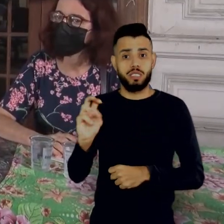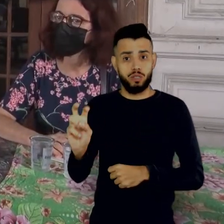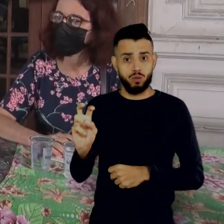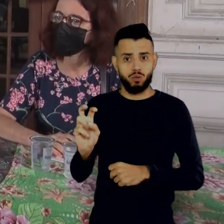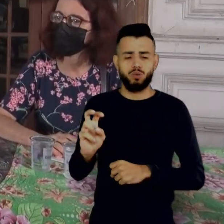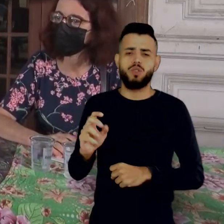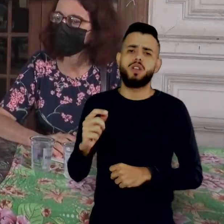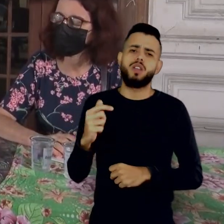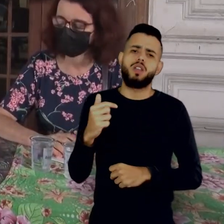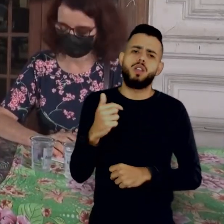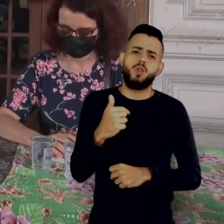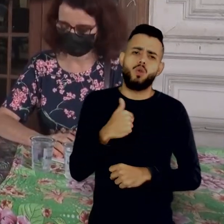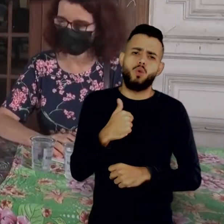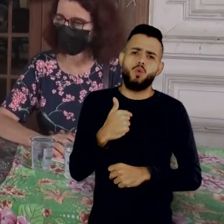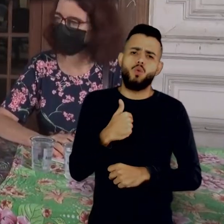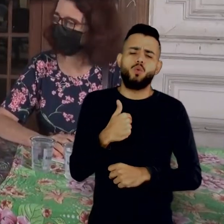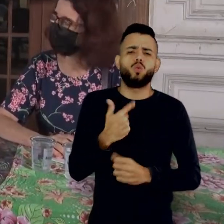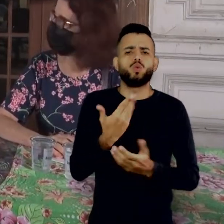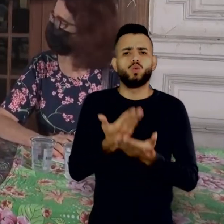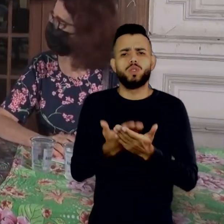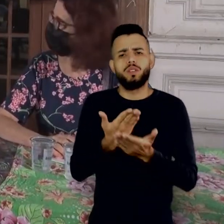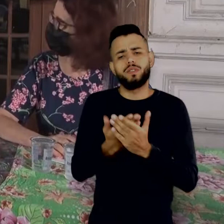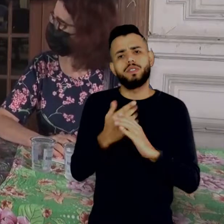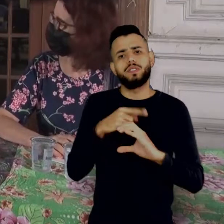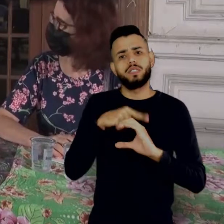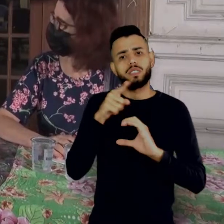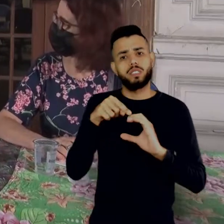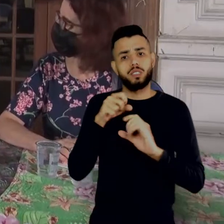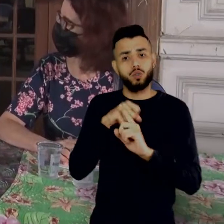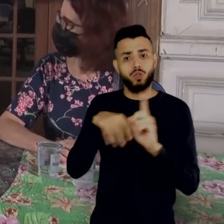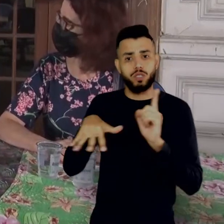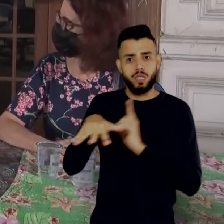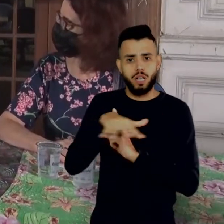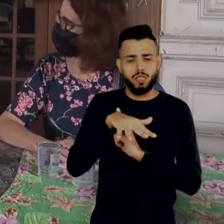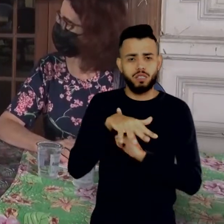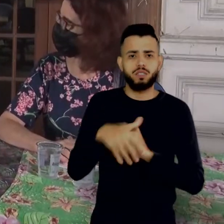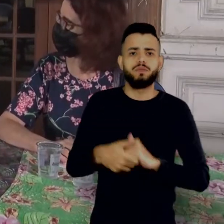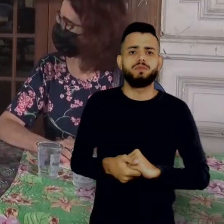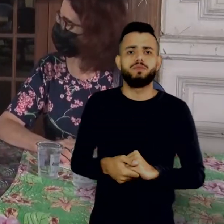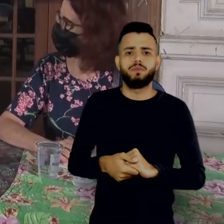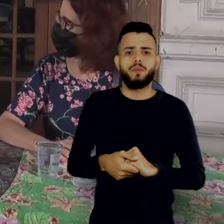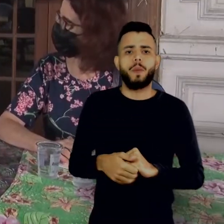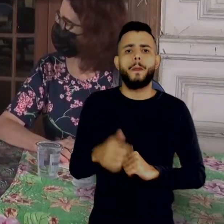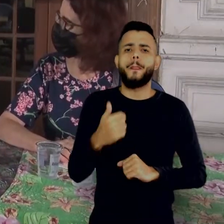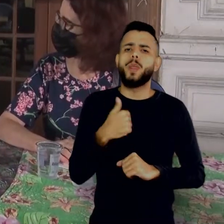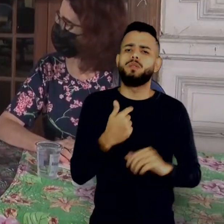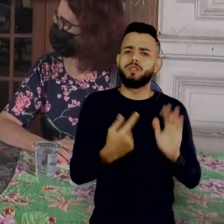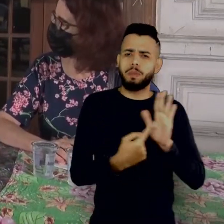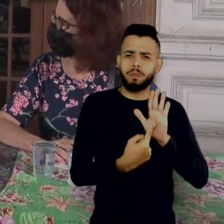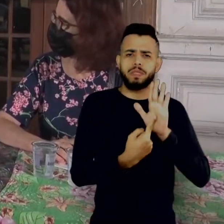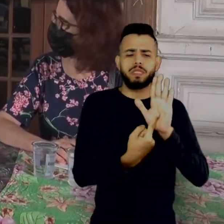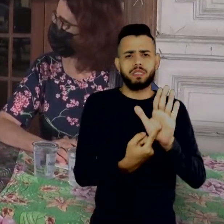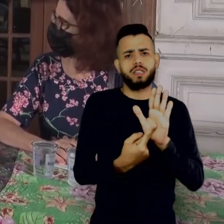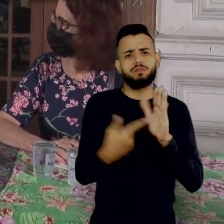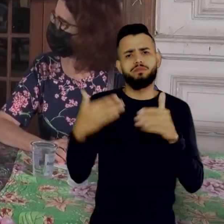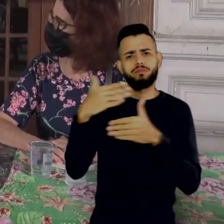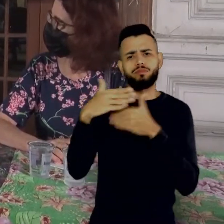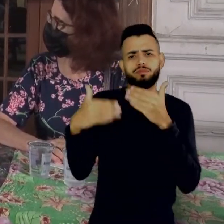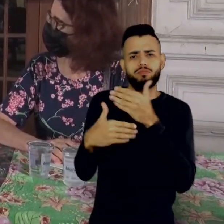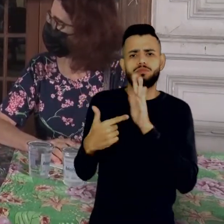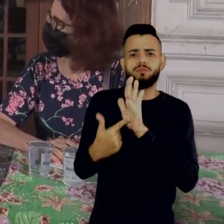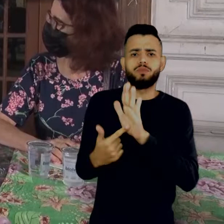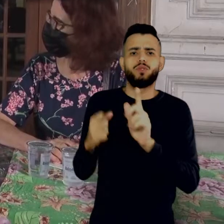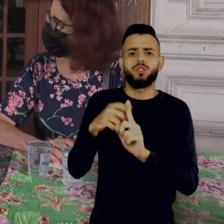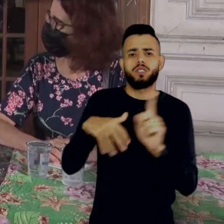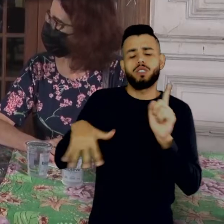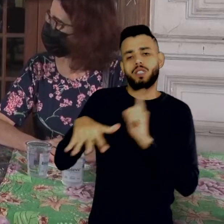em 2003, 2005, graduando em Ciências Sociais, e eu fui apresentar um paper na Sociedade Brasileira